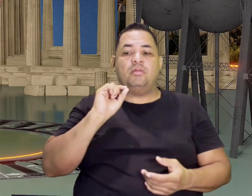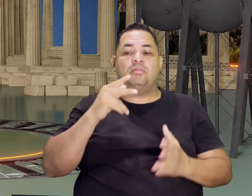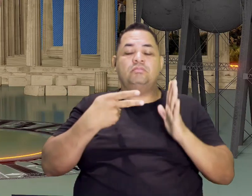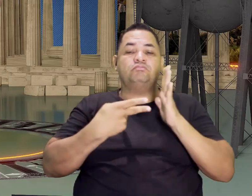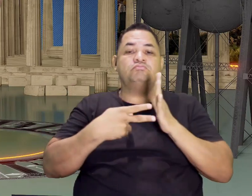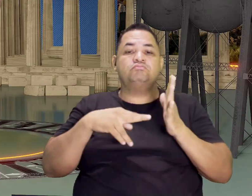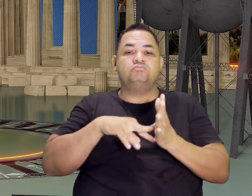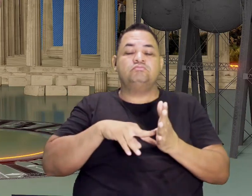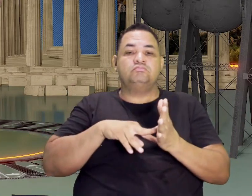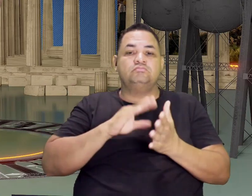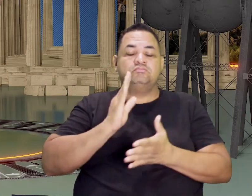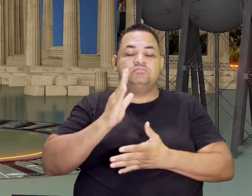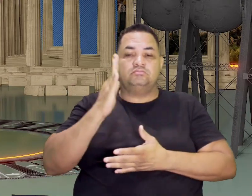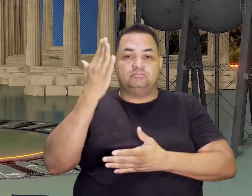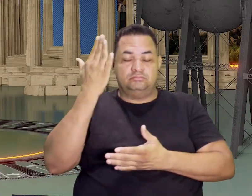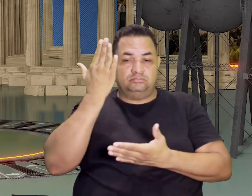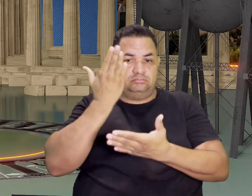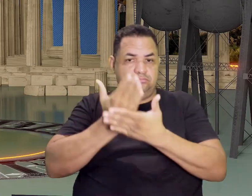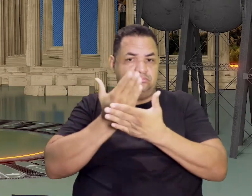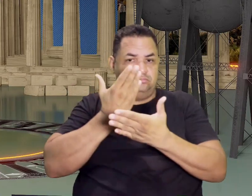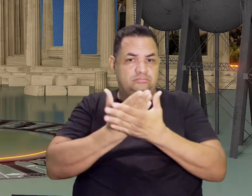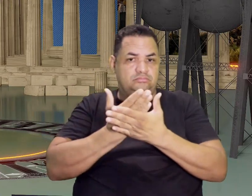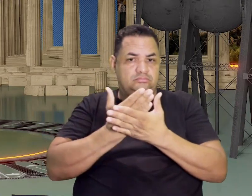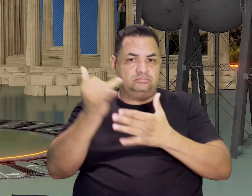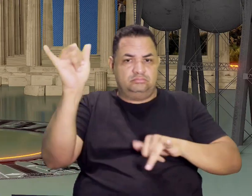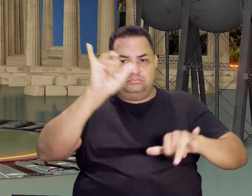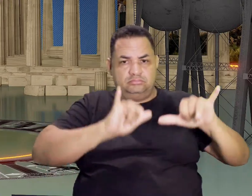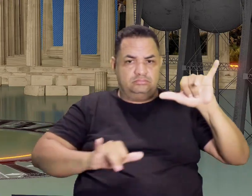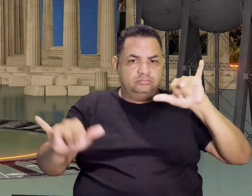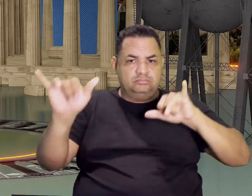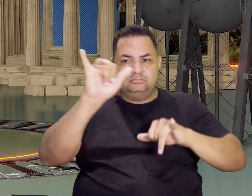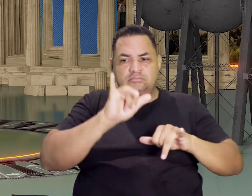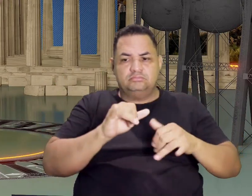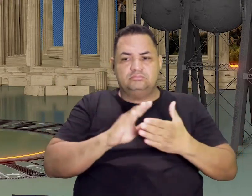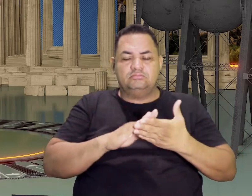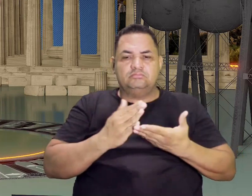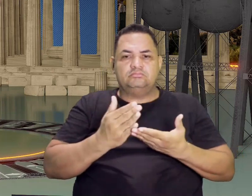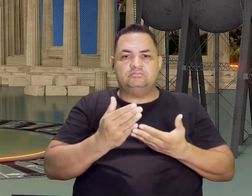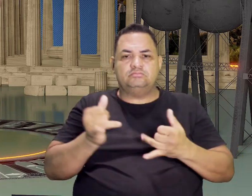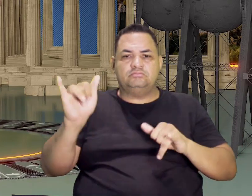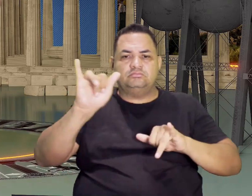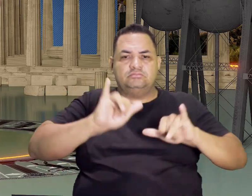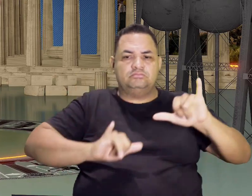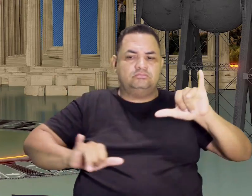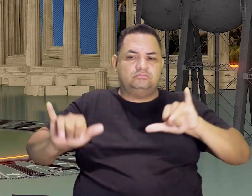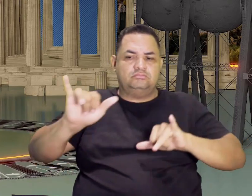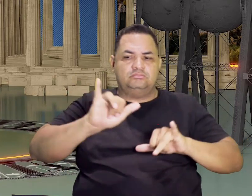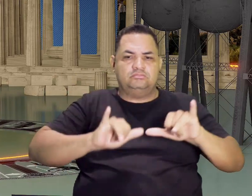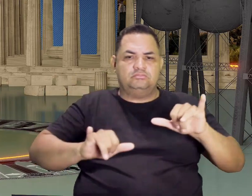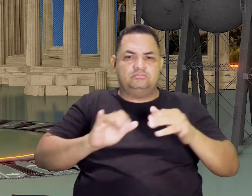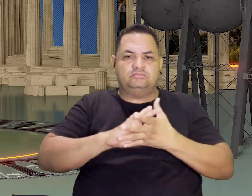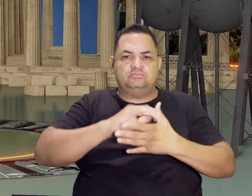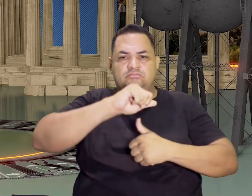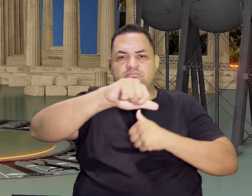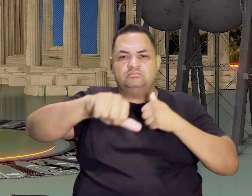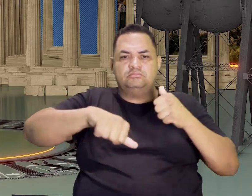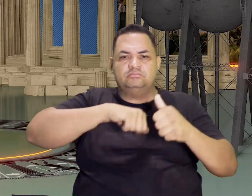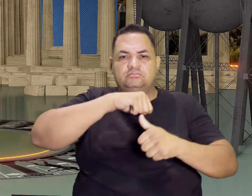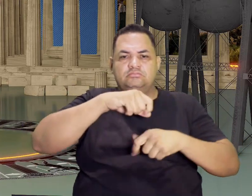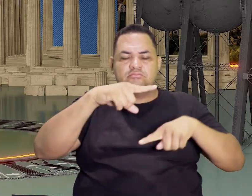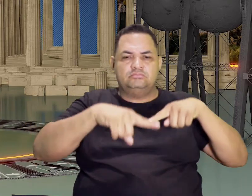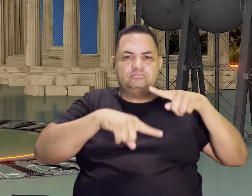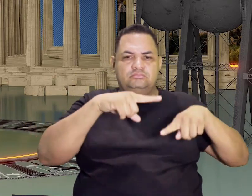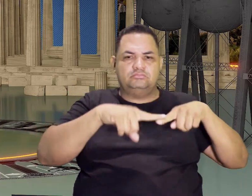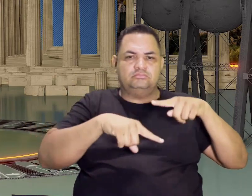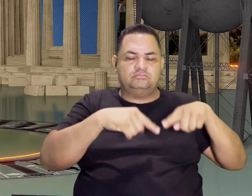Alquimia. Acho que vocês já estudaram no componente curricular de Química. A alquimia é a transformação de um